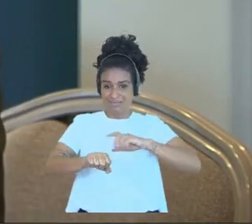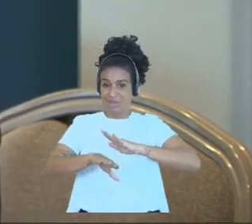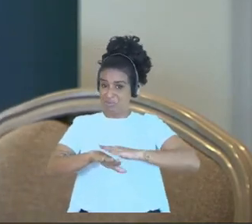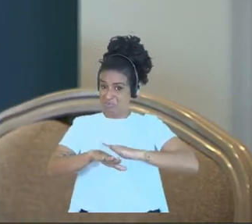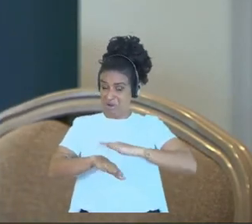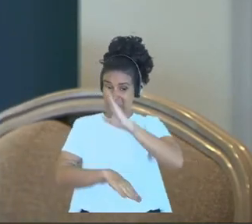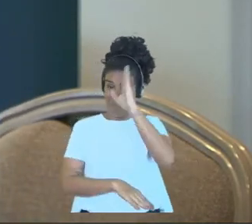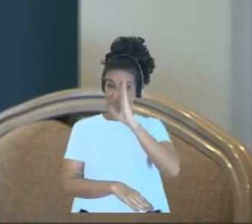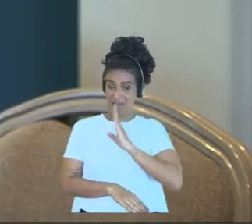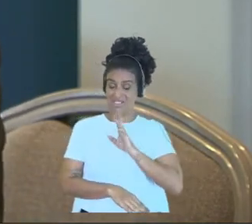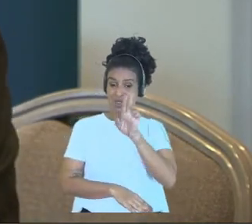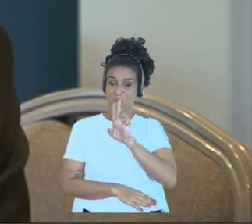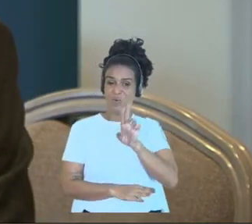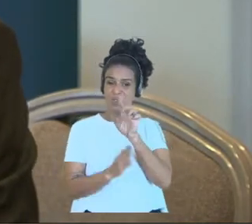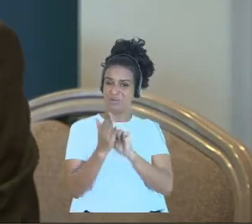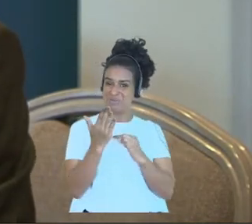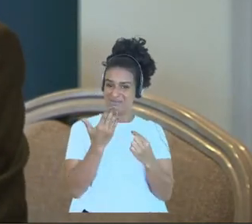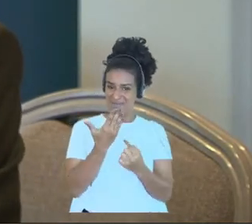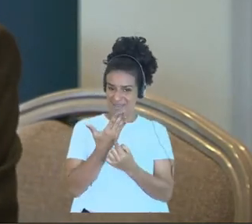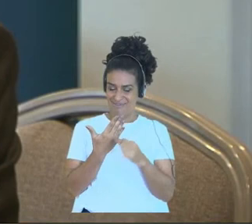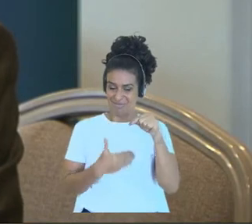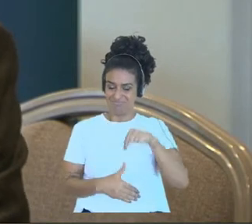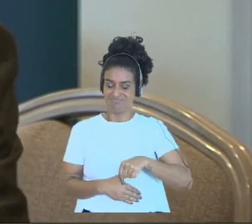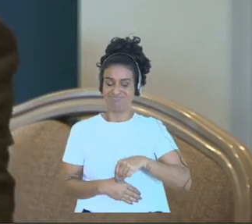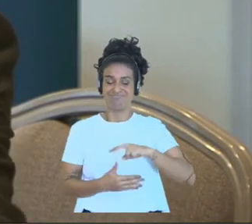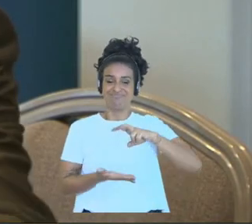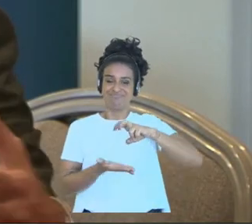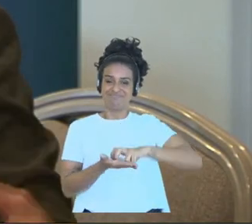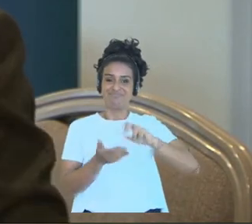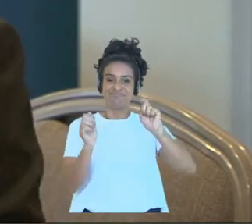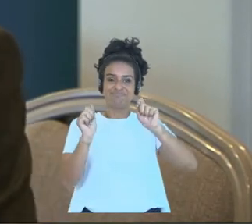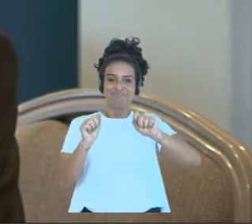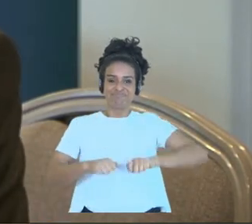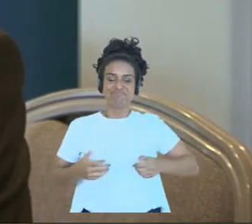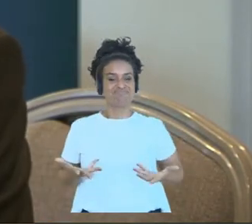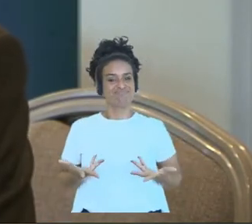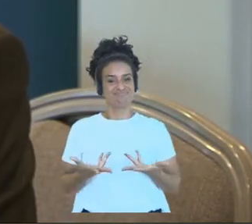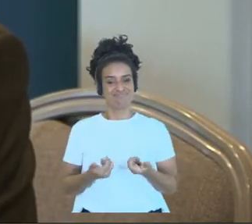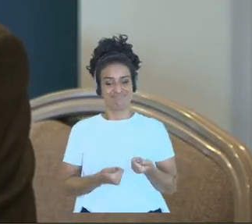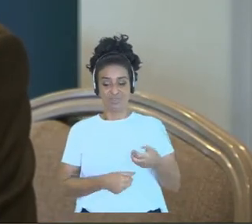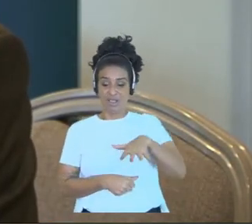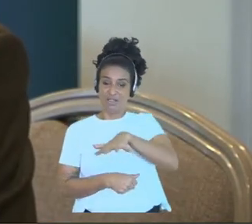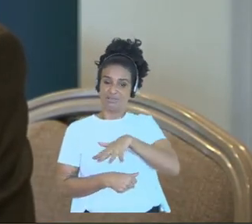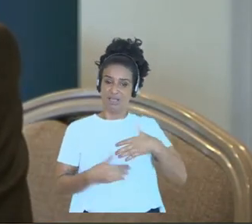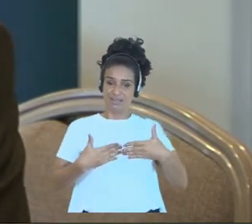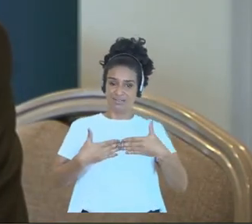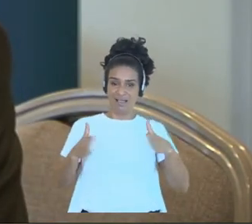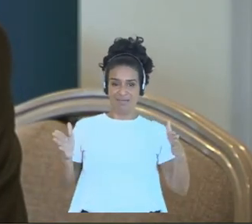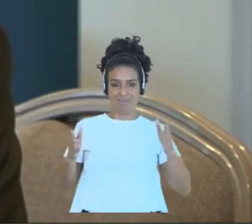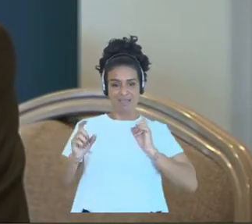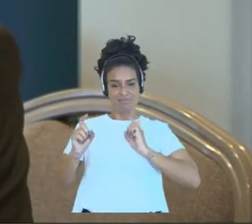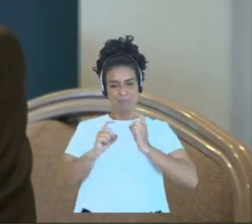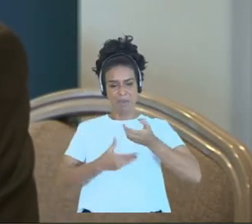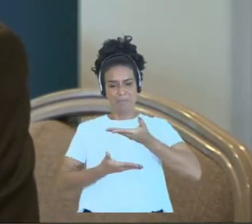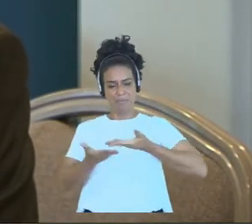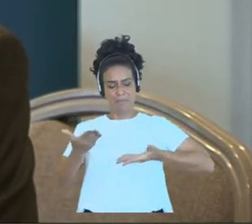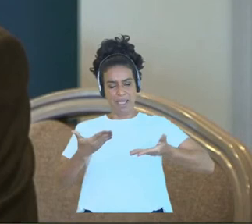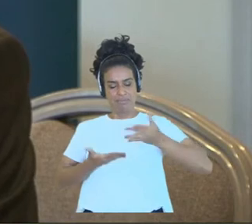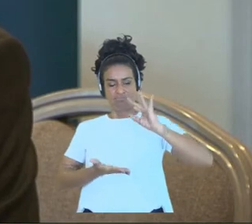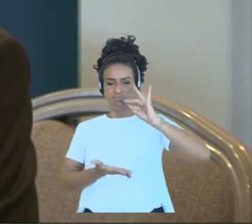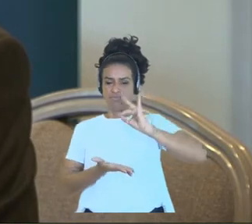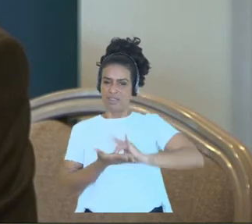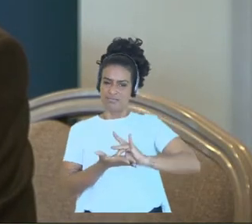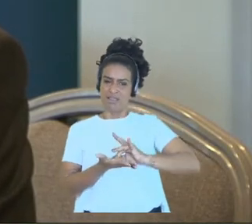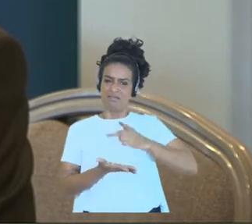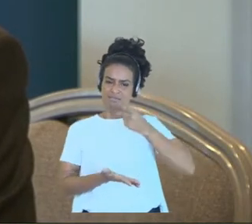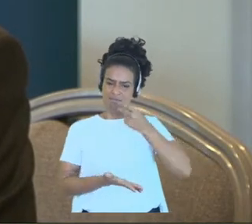convite que nós fazemos para que essa manhã possa funcionar como um espaço de diálogo aberto, franco, né, para